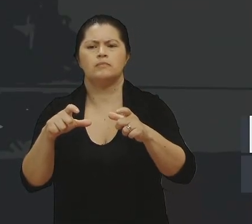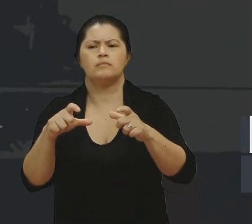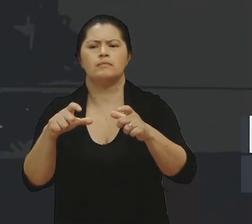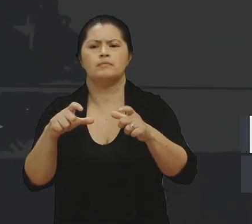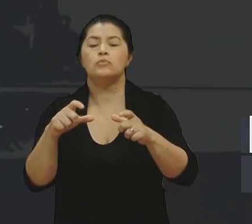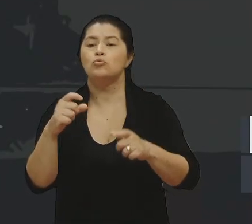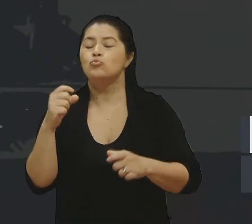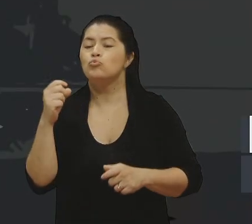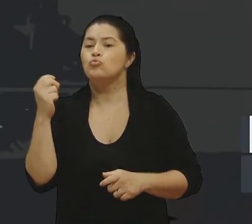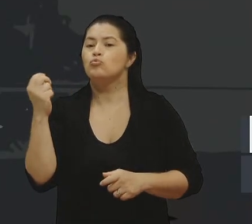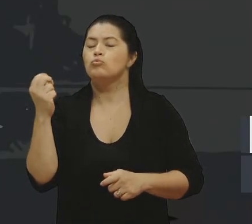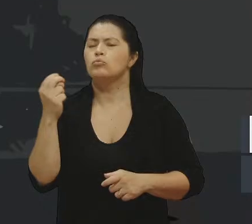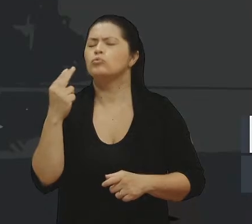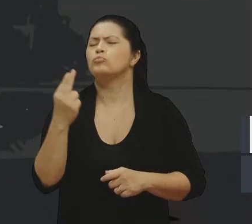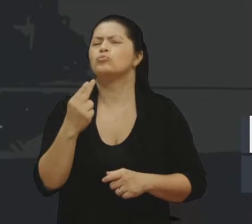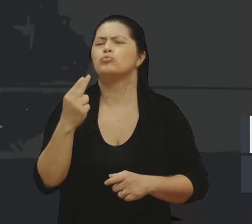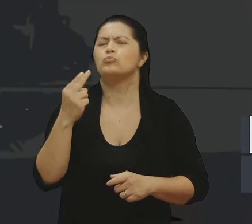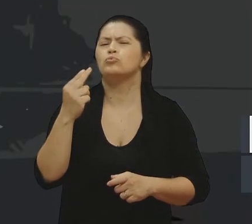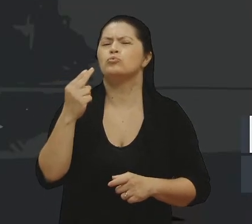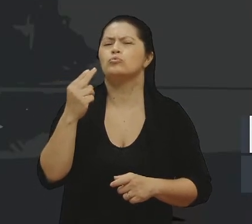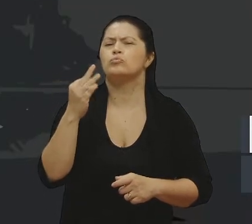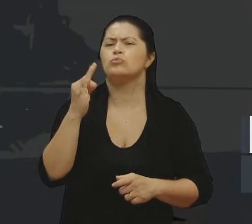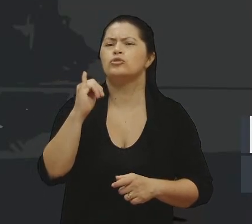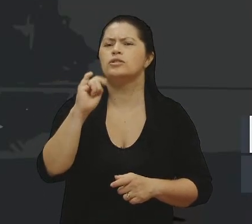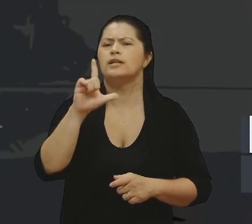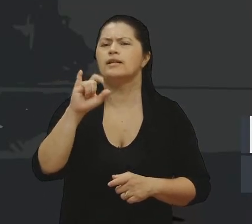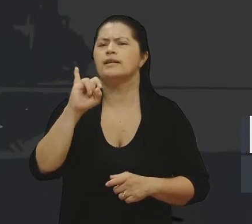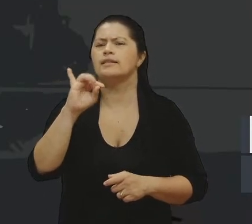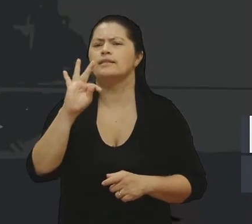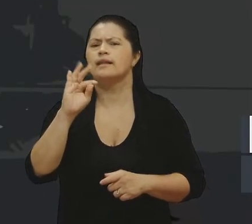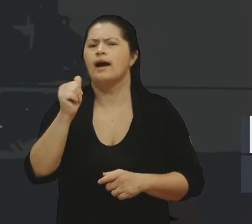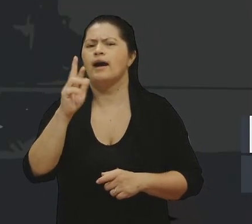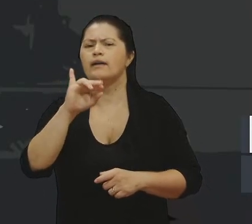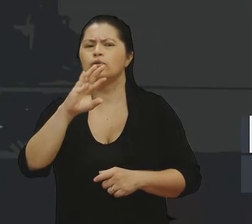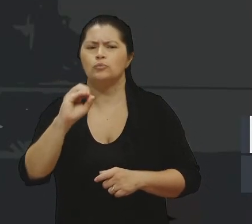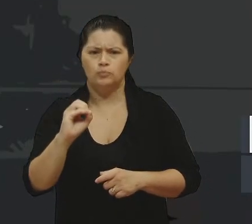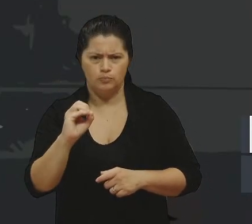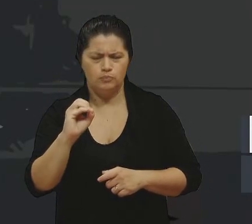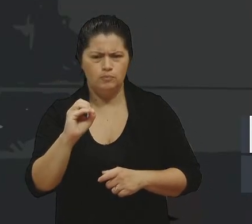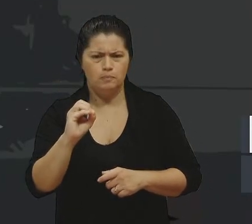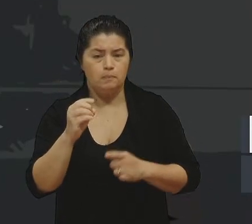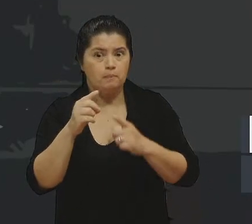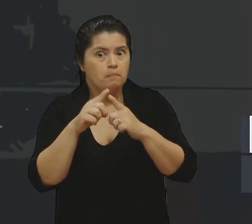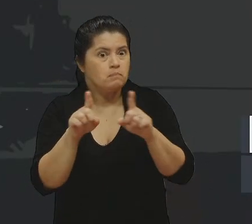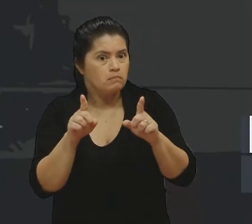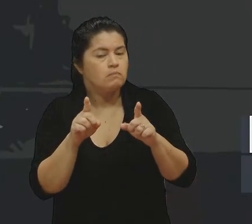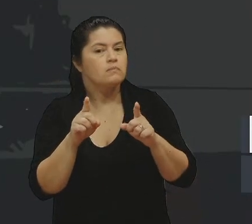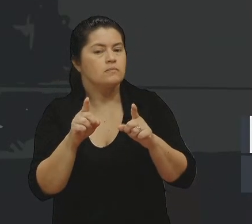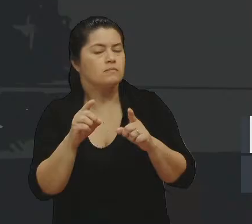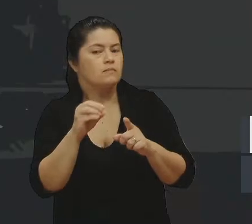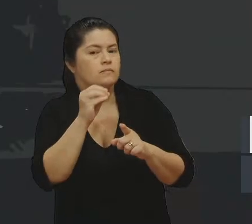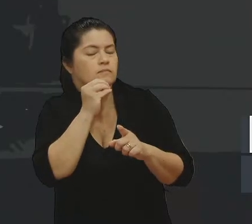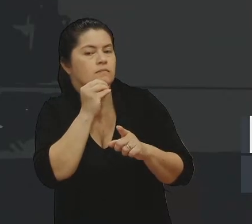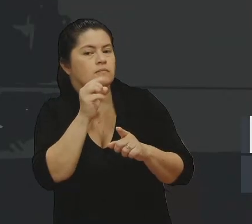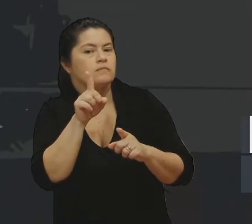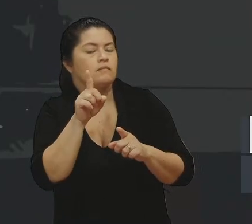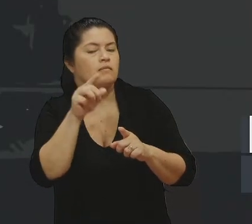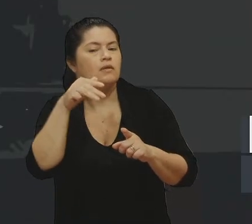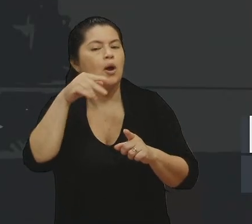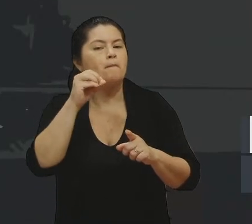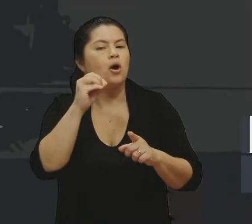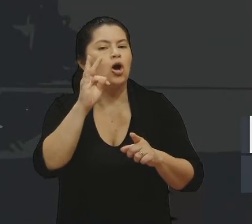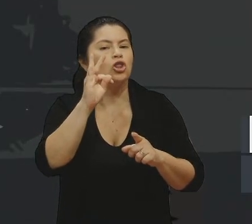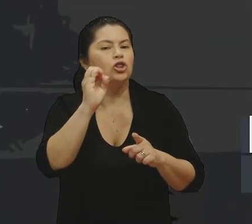utilitário. O que é utilitário? É um produto que é bom, não estamos desqualificando o produto, mas ele é extremamente utilitário. E nesse exemplo eu posso usar a Motorola.